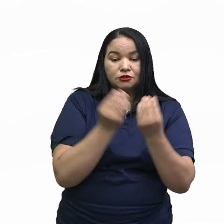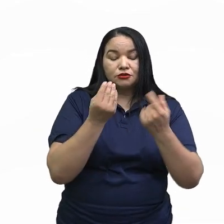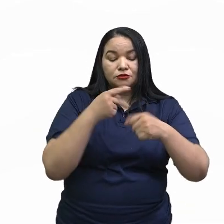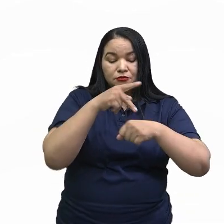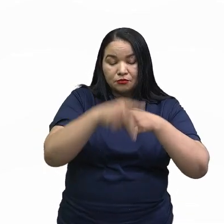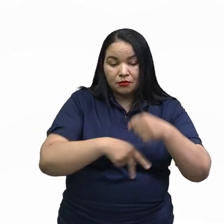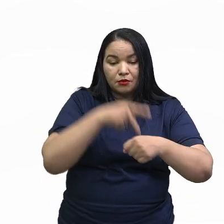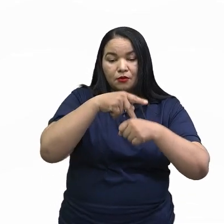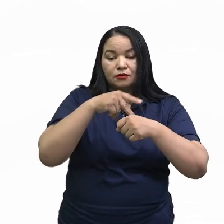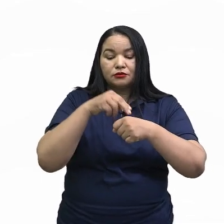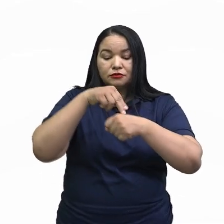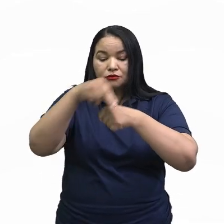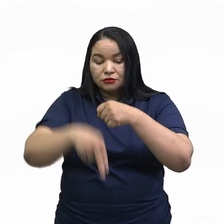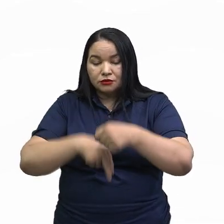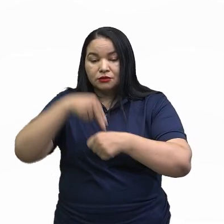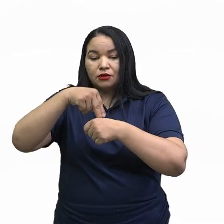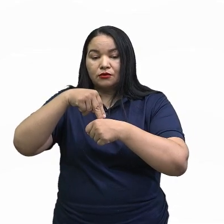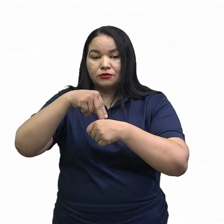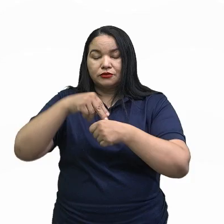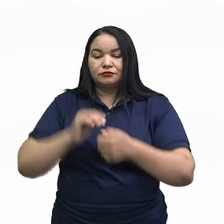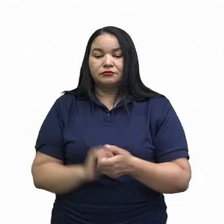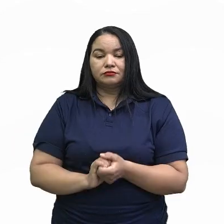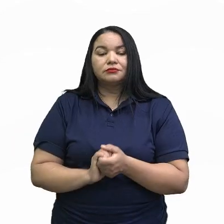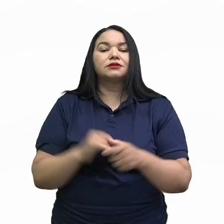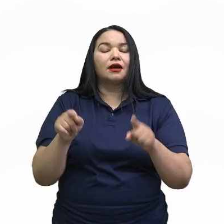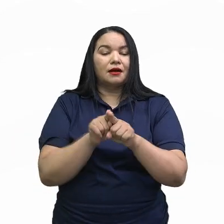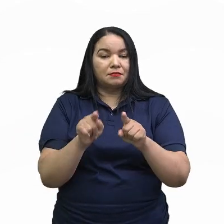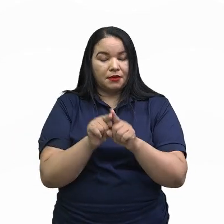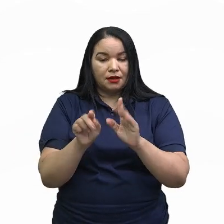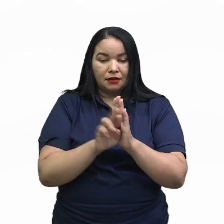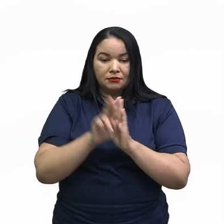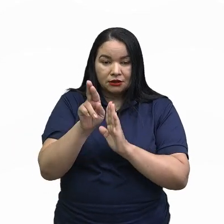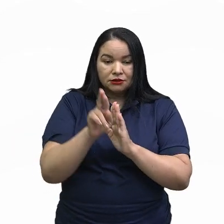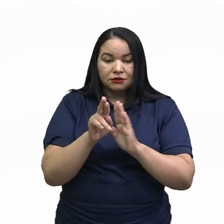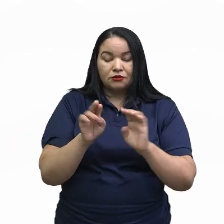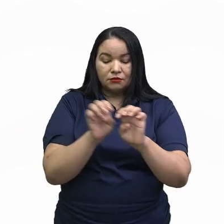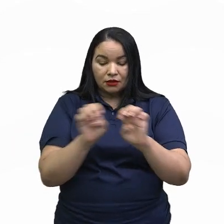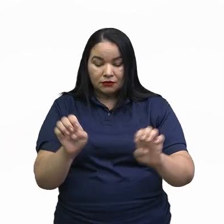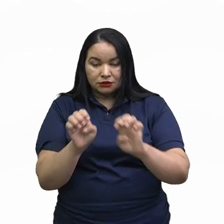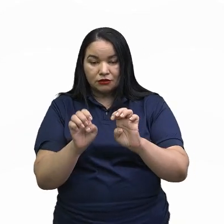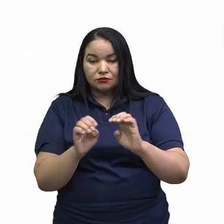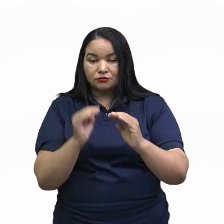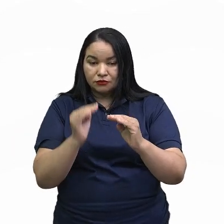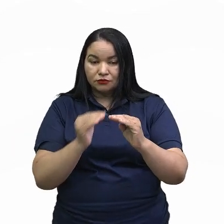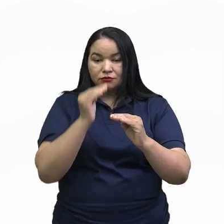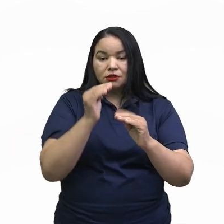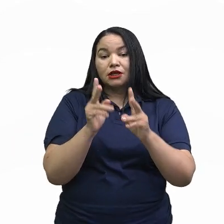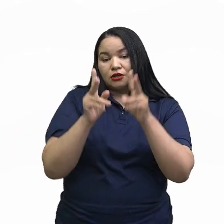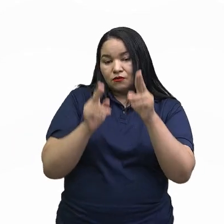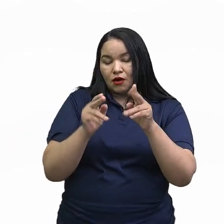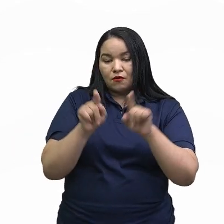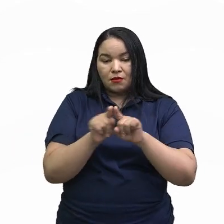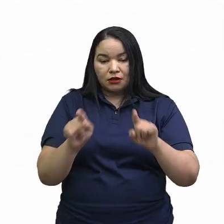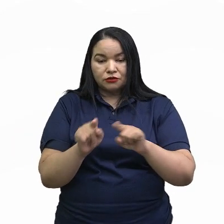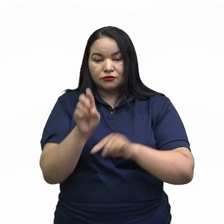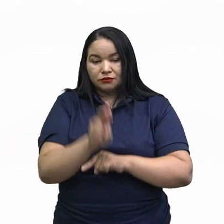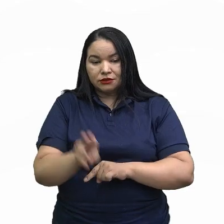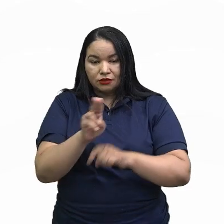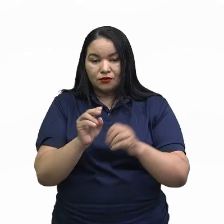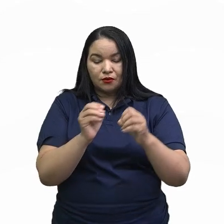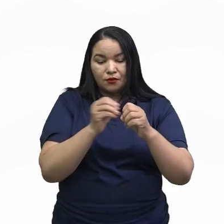e os nêutrons, ok? Né, a mesma representação da equação de cima, só que, no caso, utilizando as